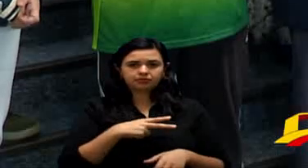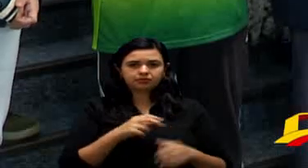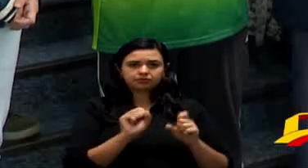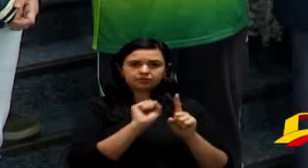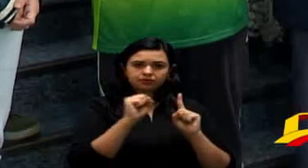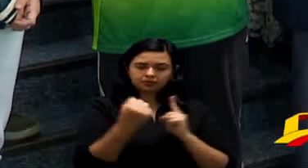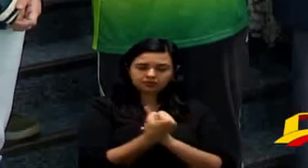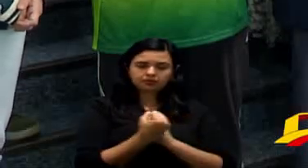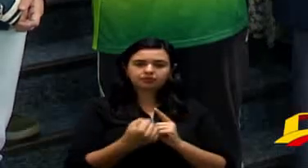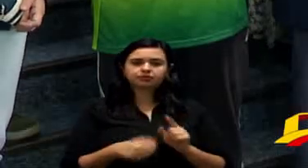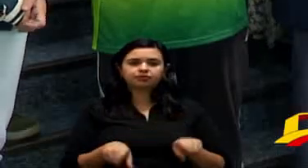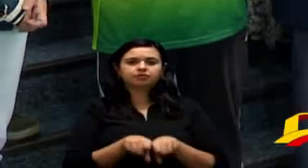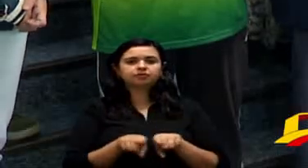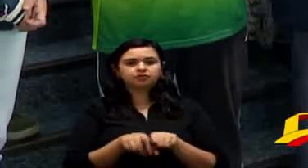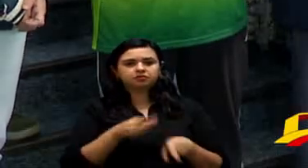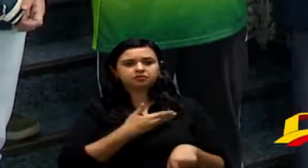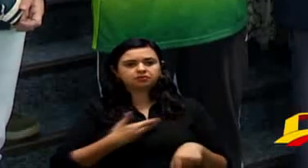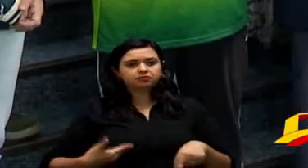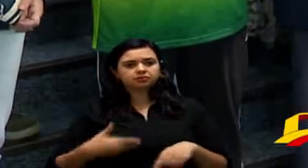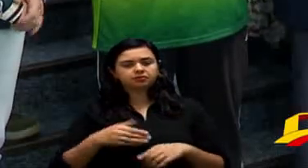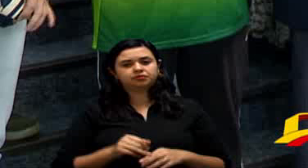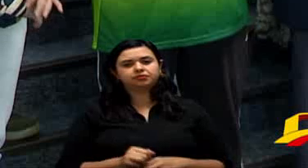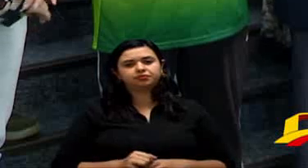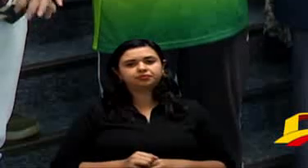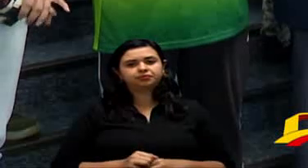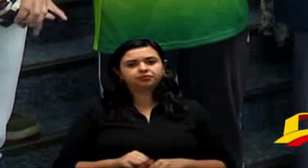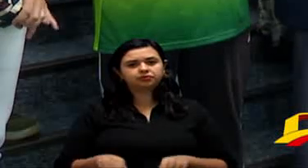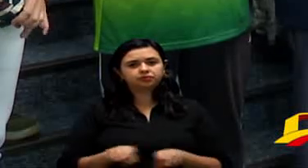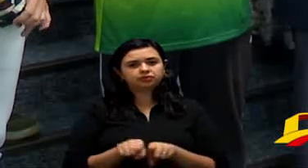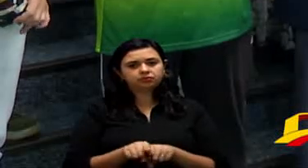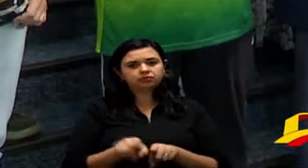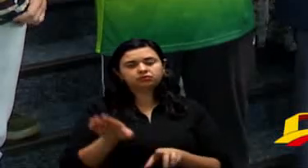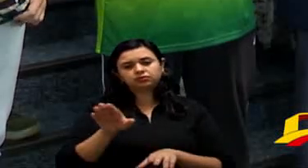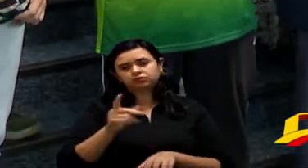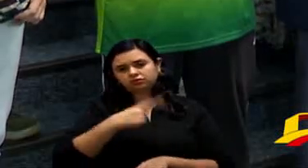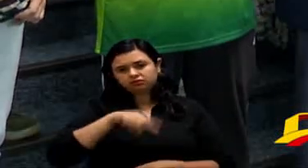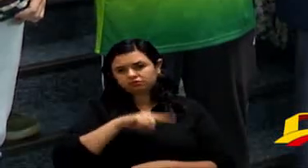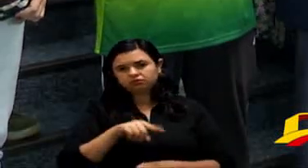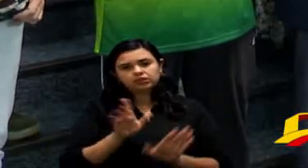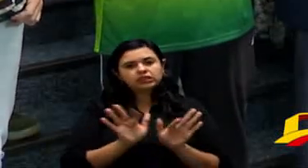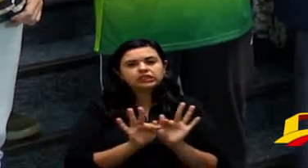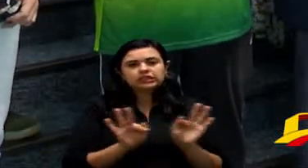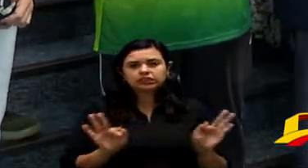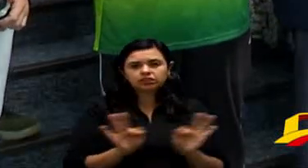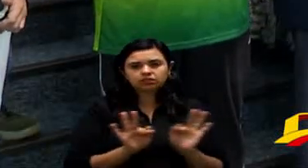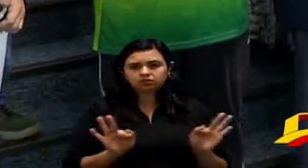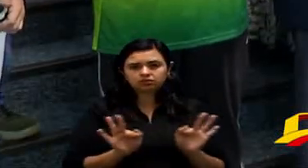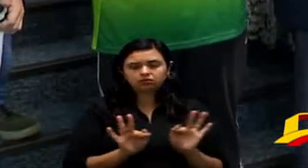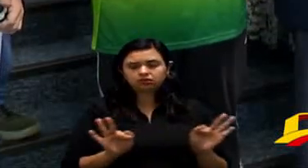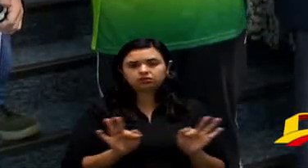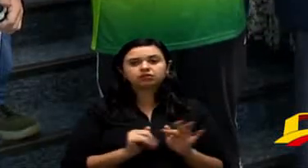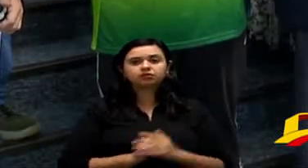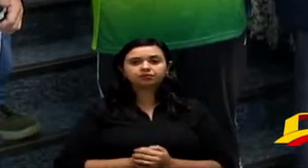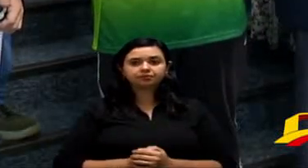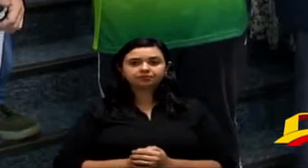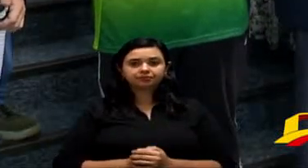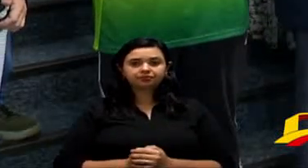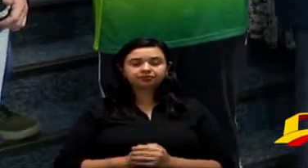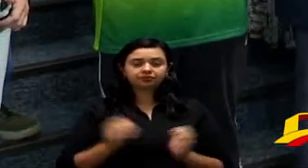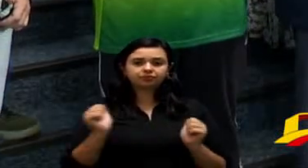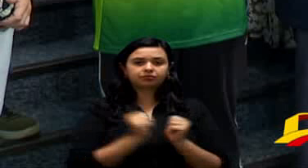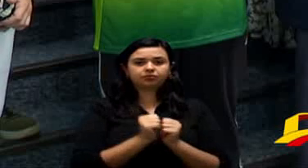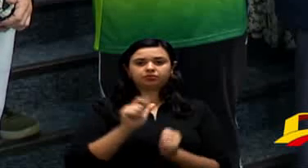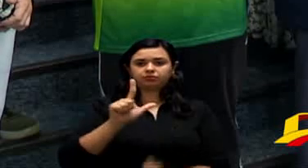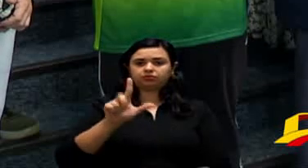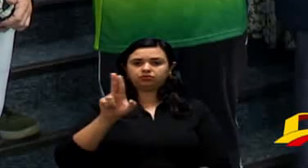e do poder público e nós fizemos esse gesto simbólico singelo né acompanhado com a Luciana